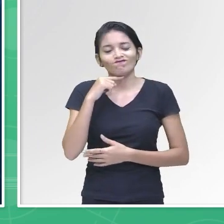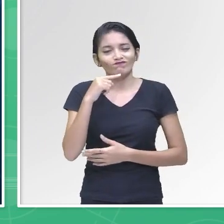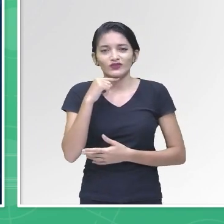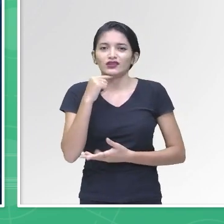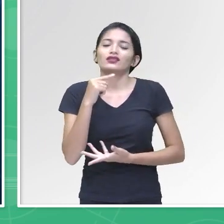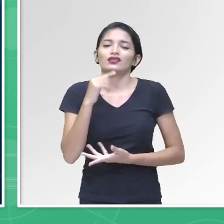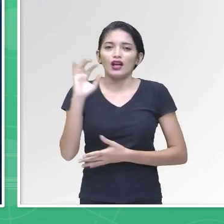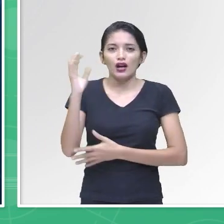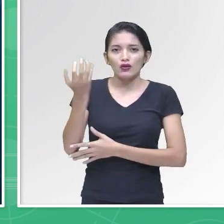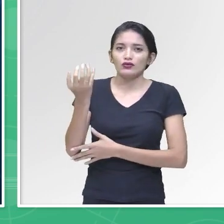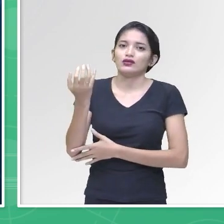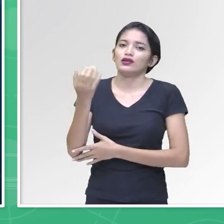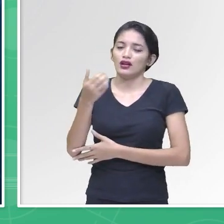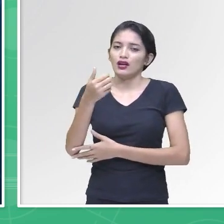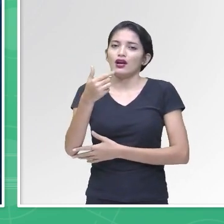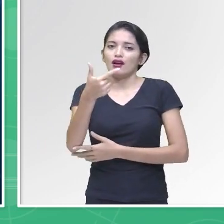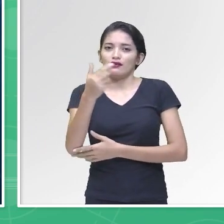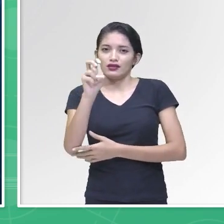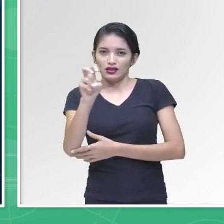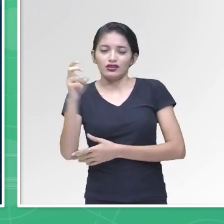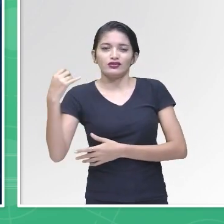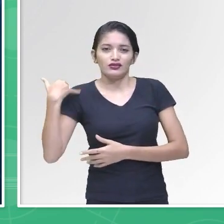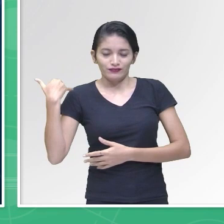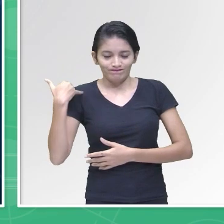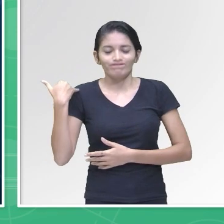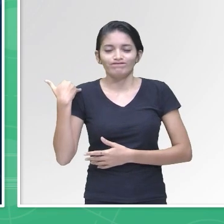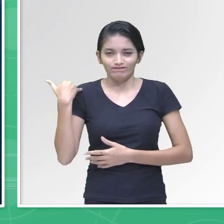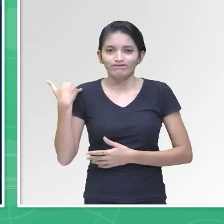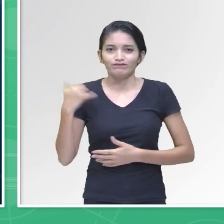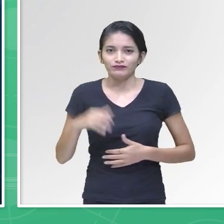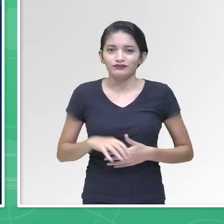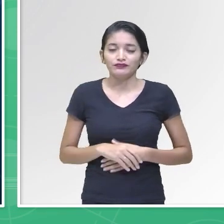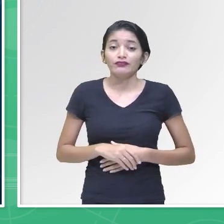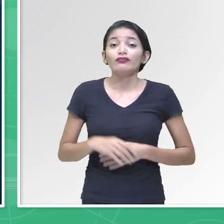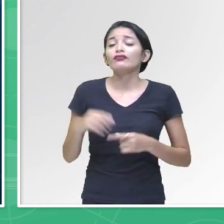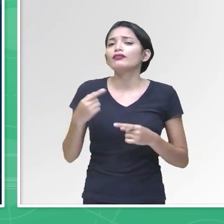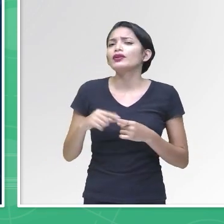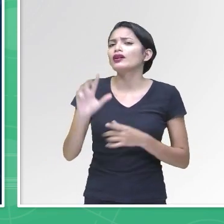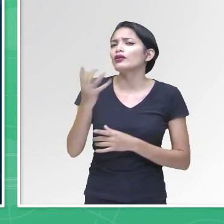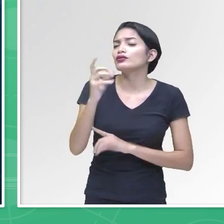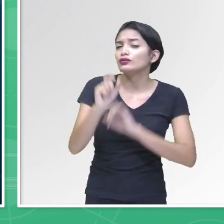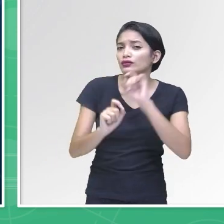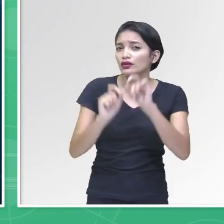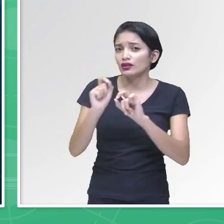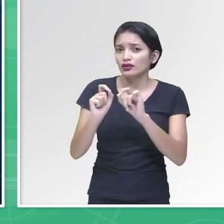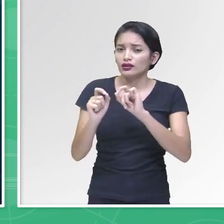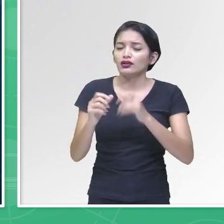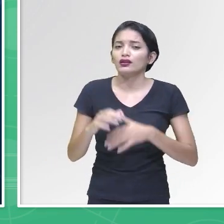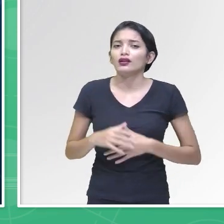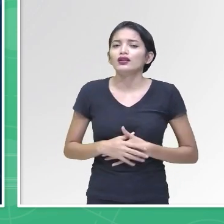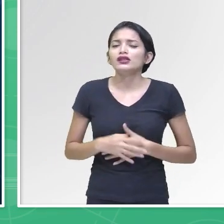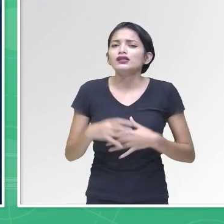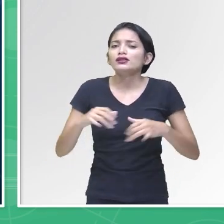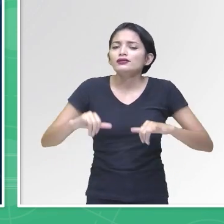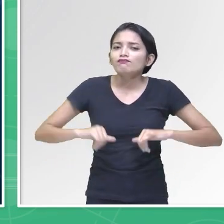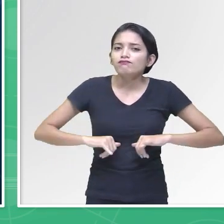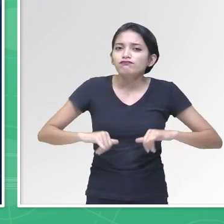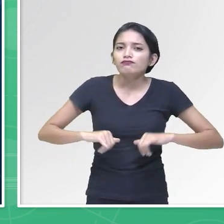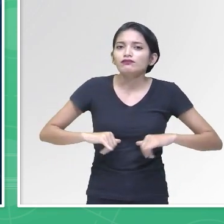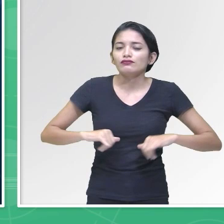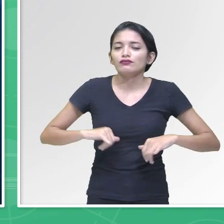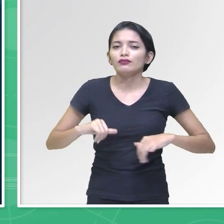ao seu 25º aniversário. Por quê? Porque eles sofriam